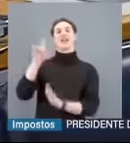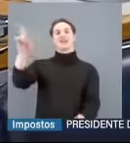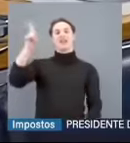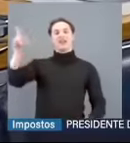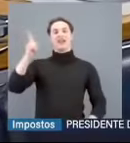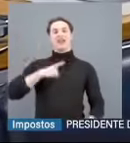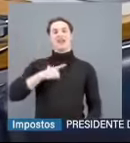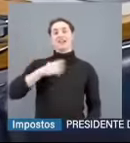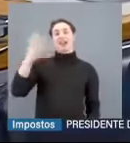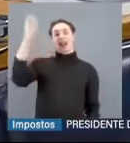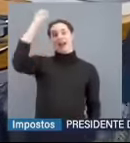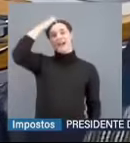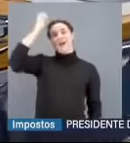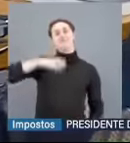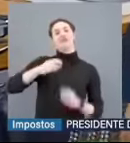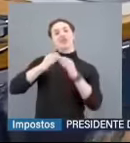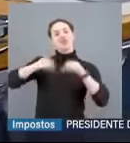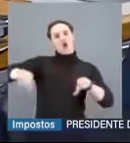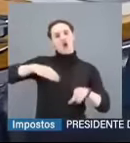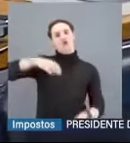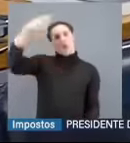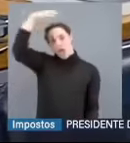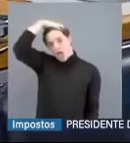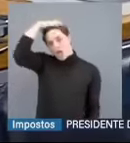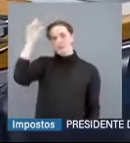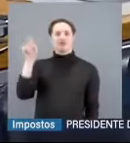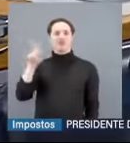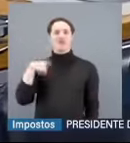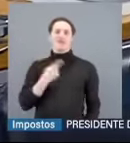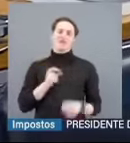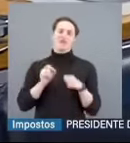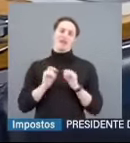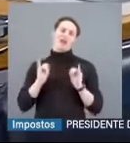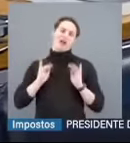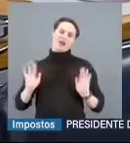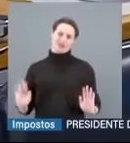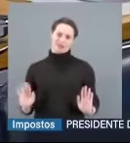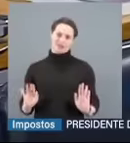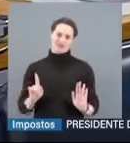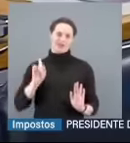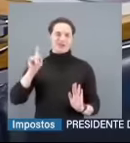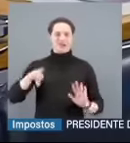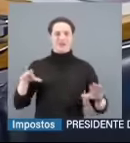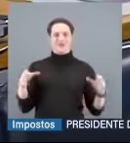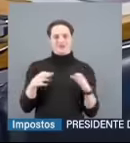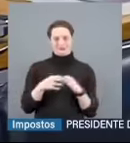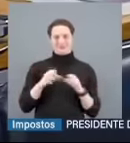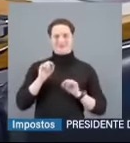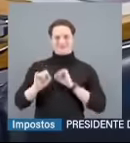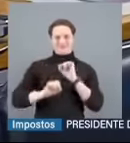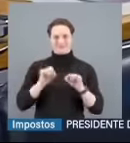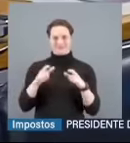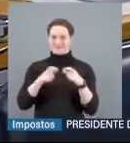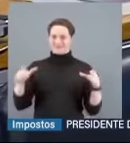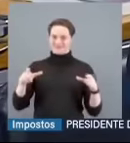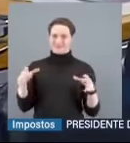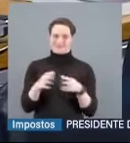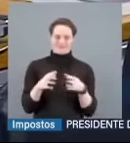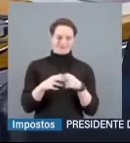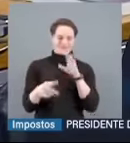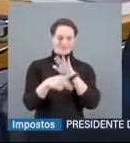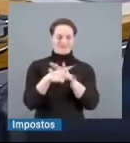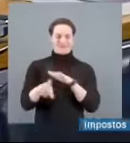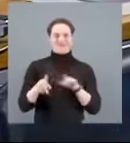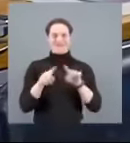quem? É o tempo todo provocando a ideia da ilegalidade. É um grupo só de militares de alta patente, Estado-Maior das Forças